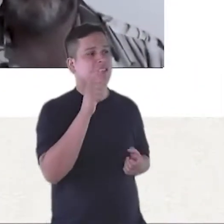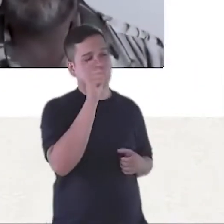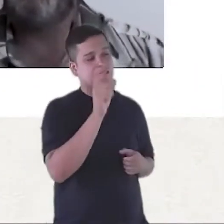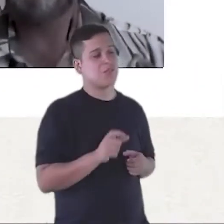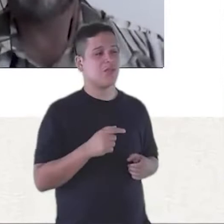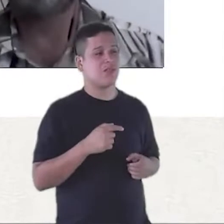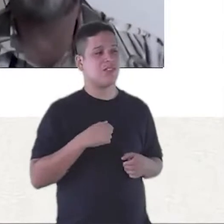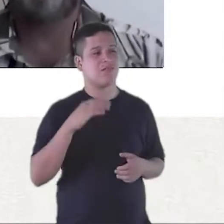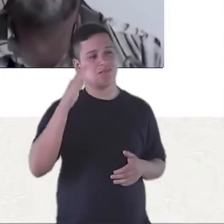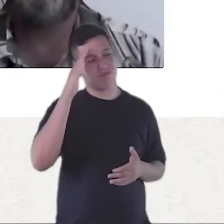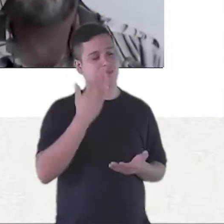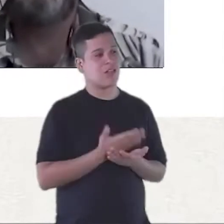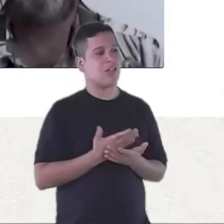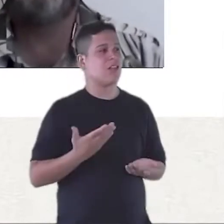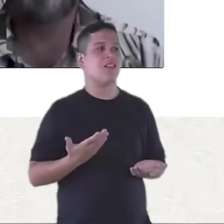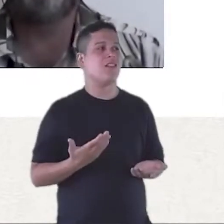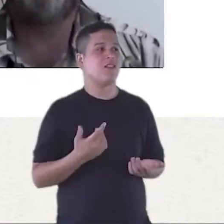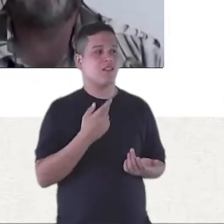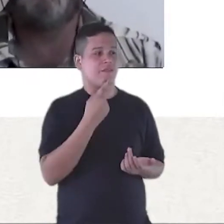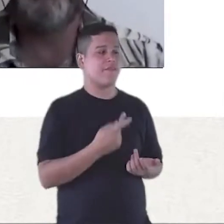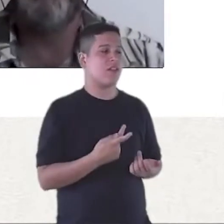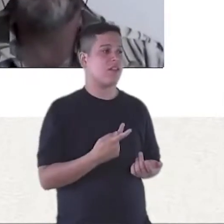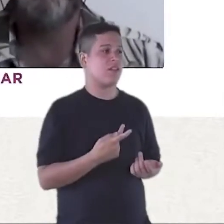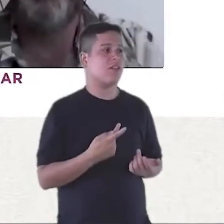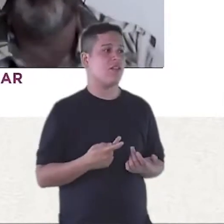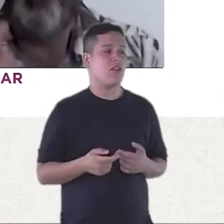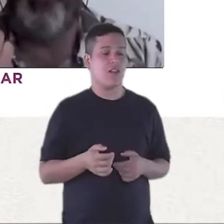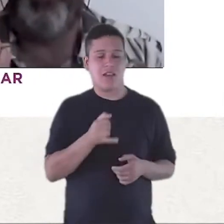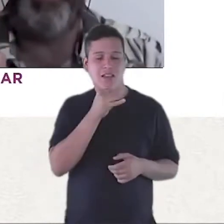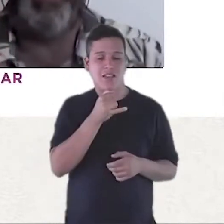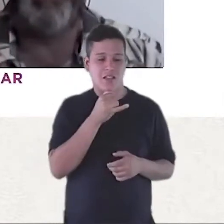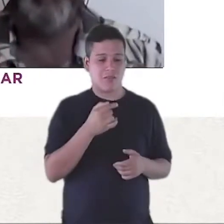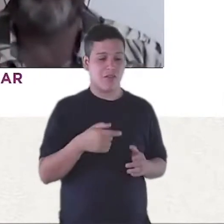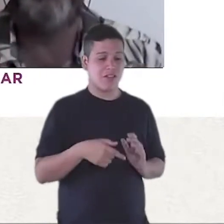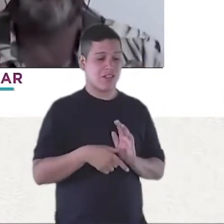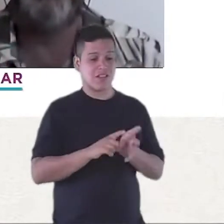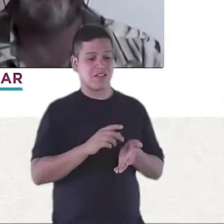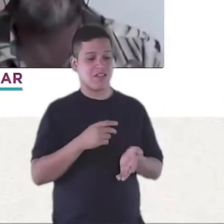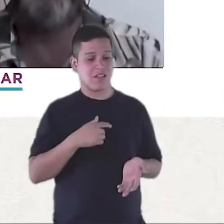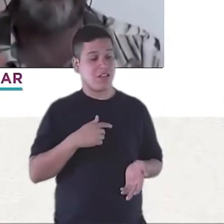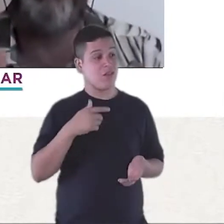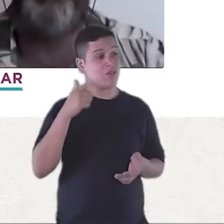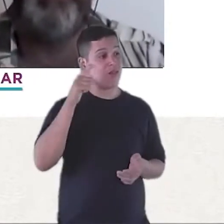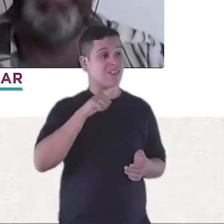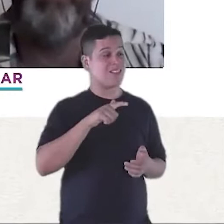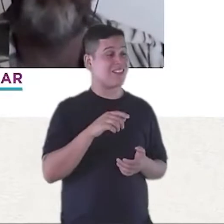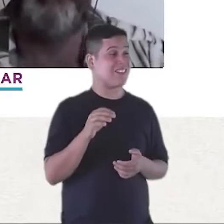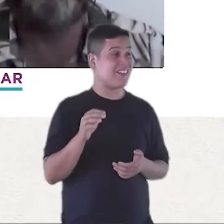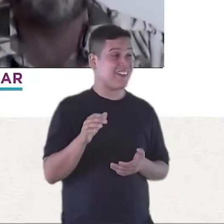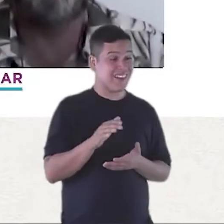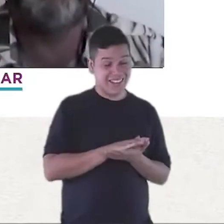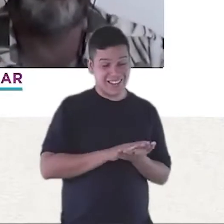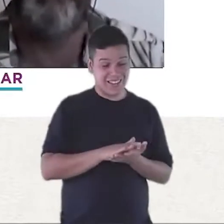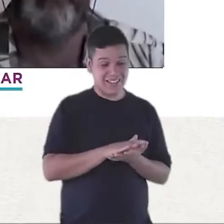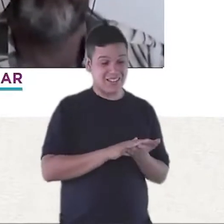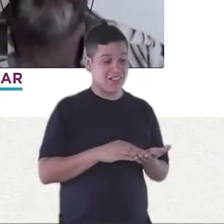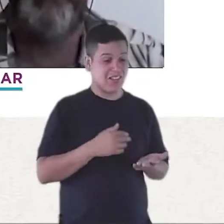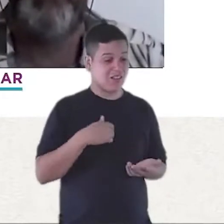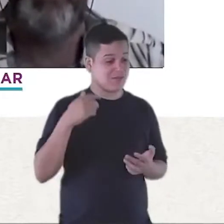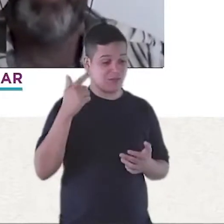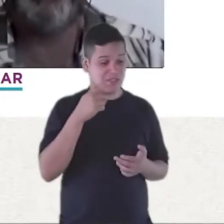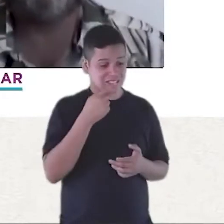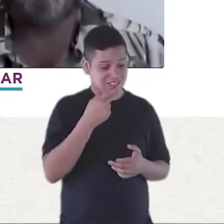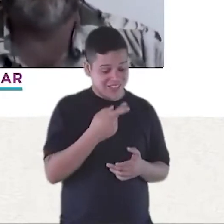Ninguém acredita. Aí, de repente, eu não conseguia um A. Não conseguia nem tirar o